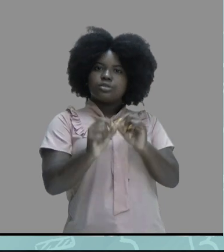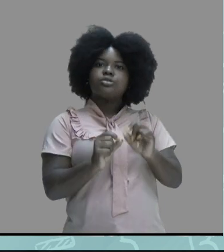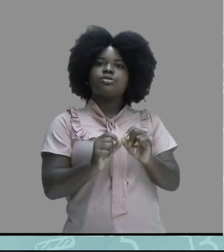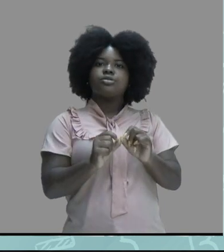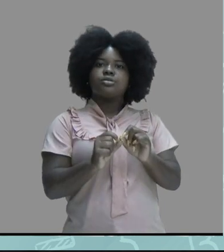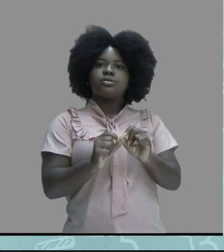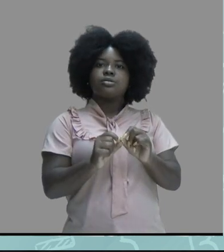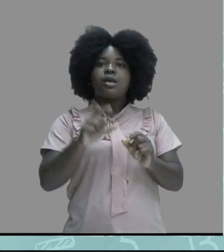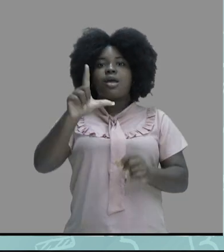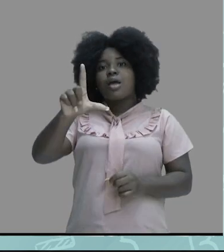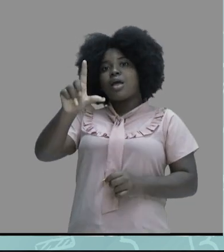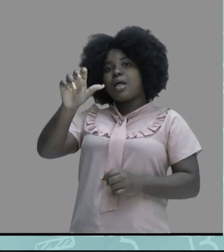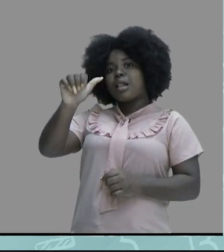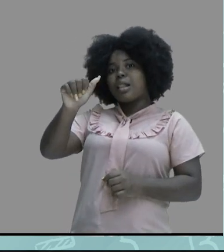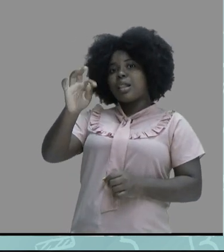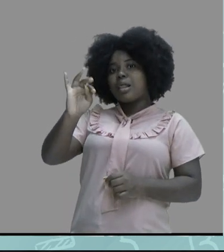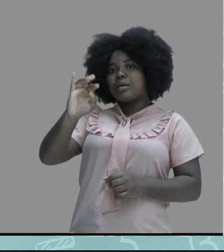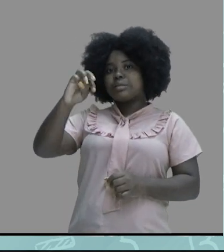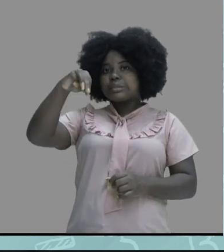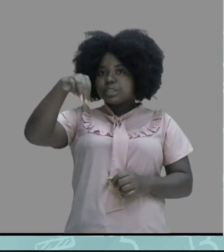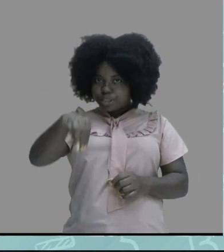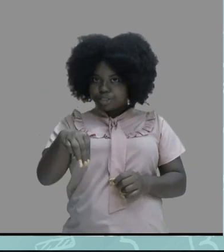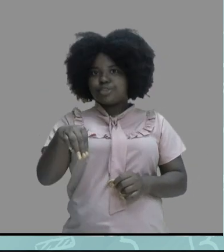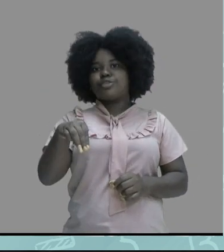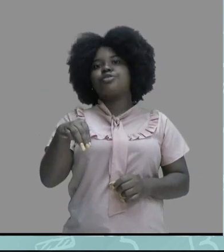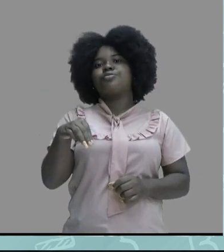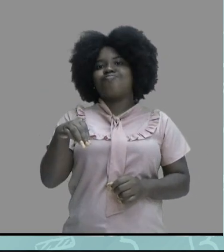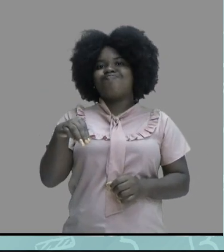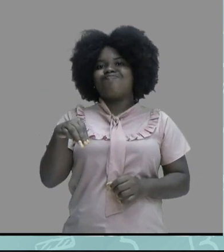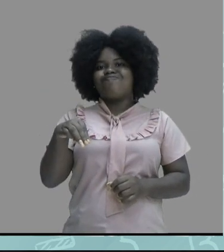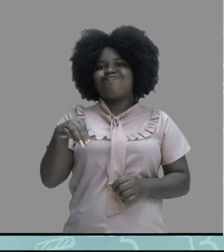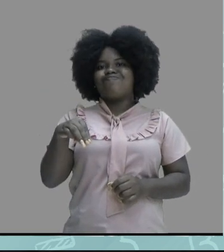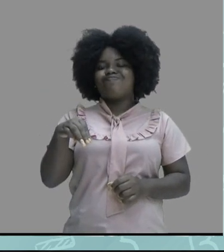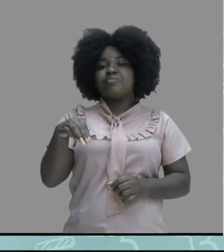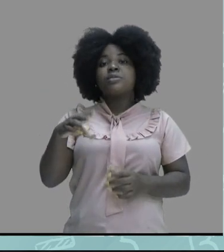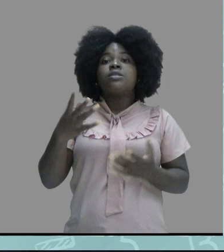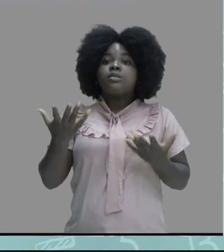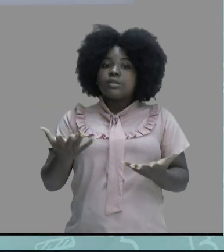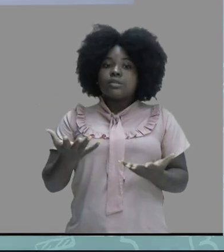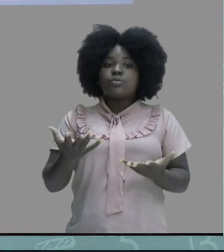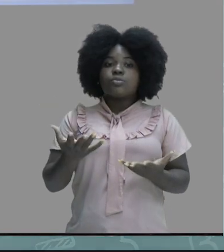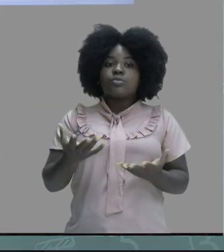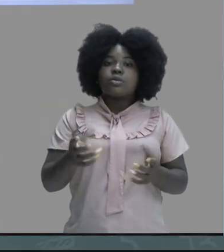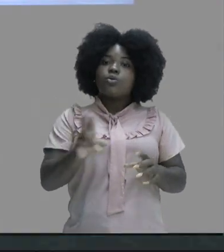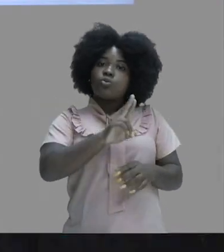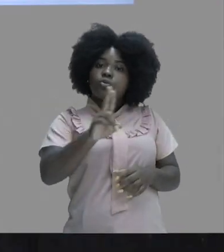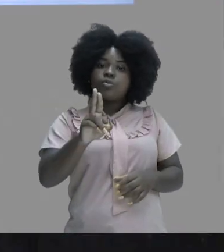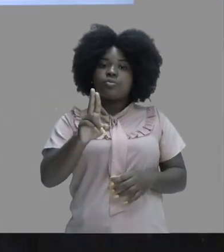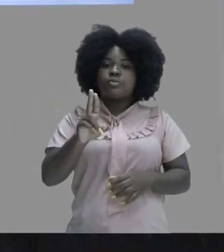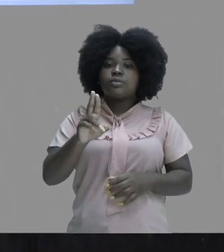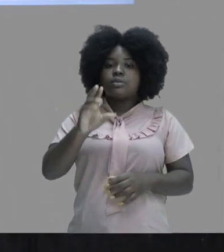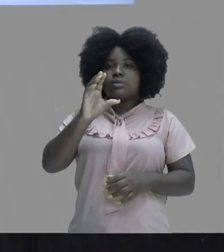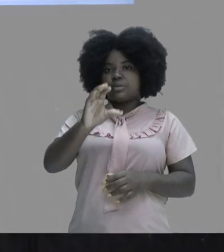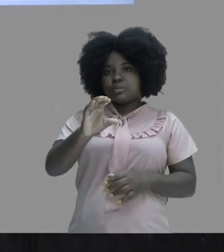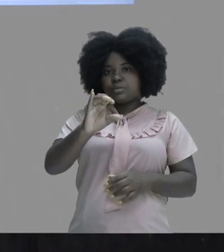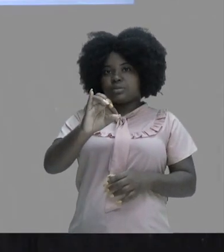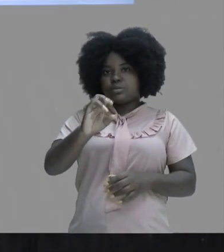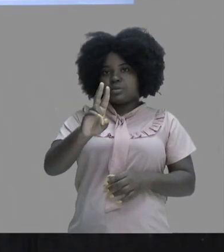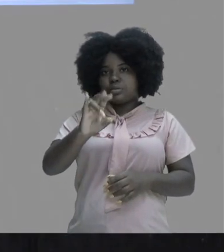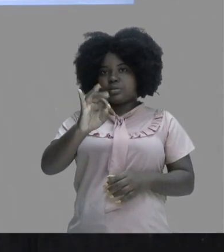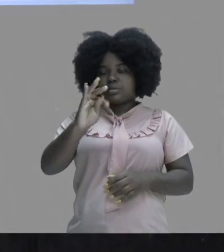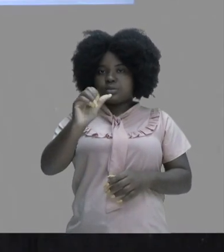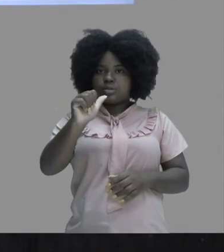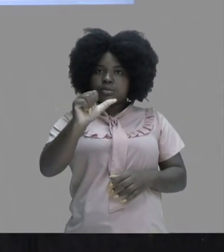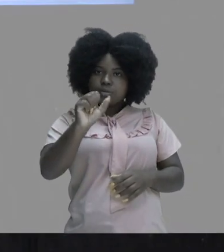o termo civitas. Em latim, civitas significa cidade. Cidade é